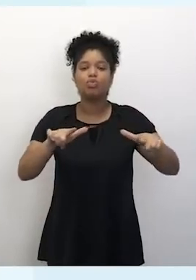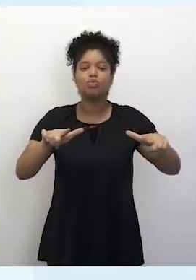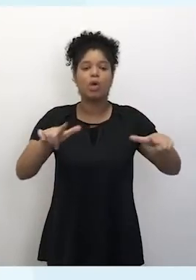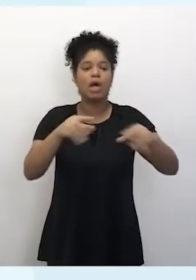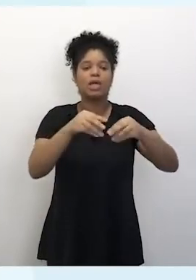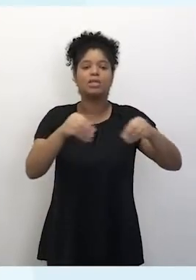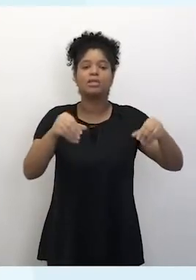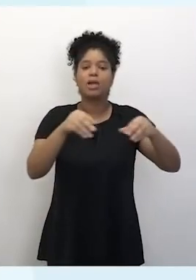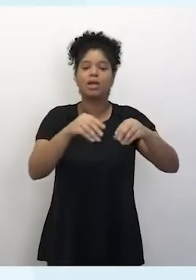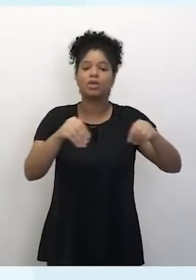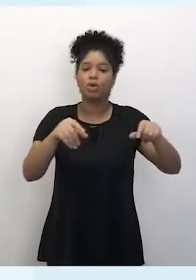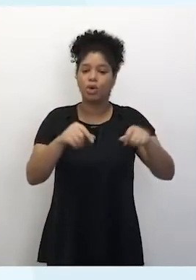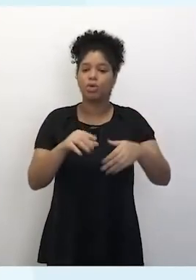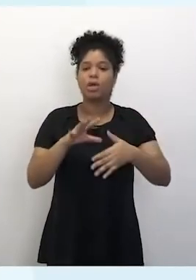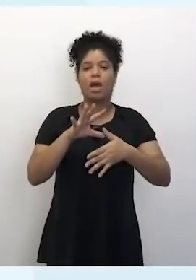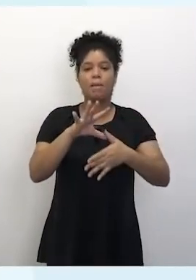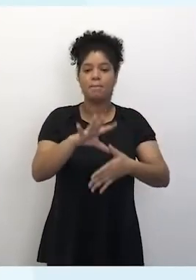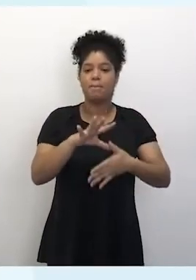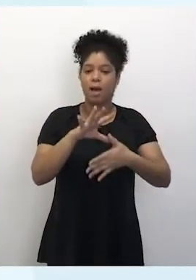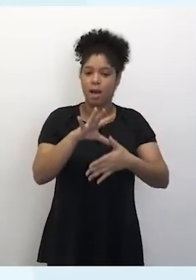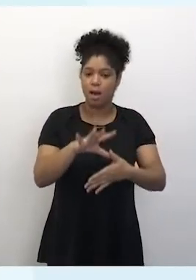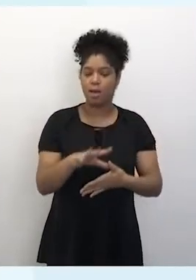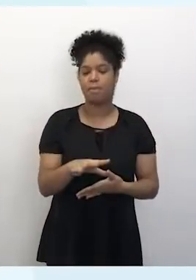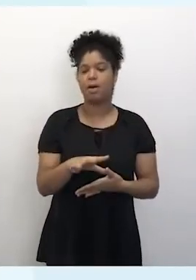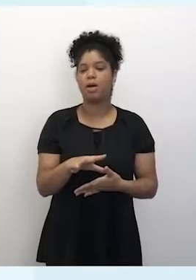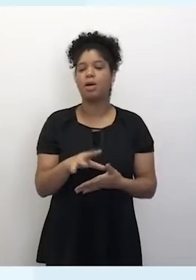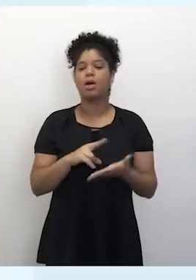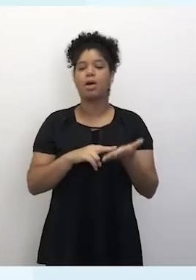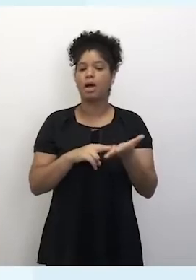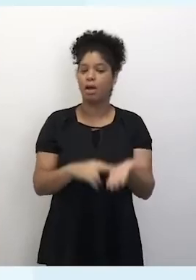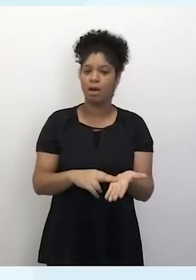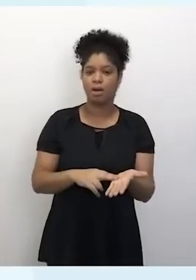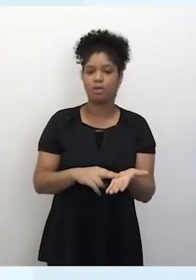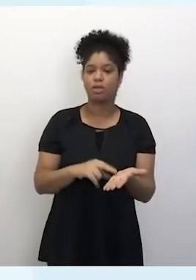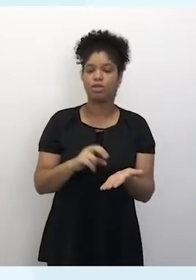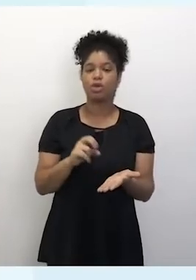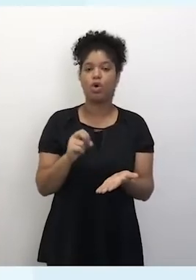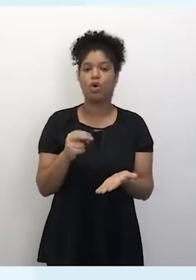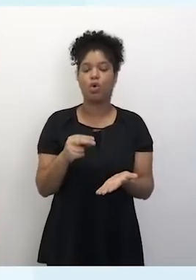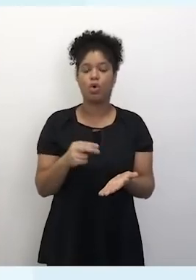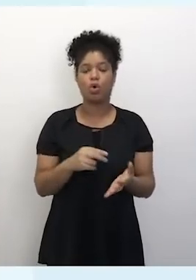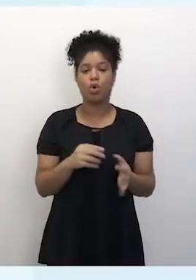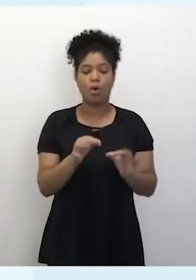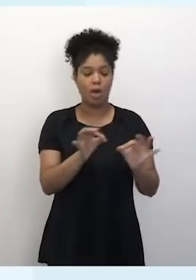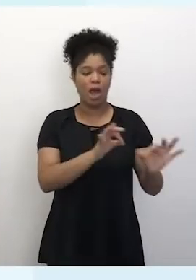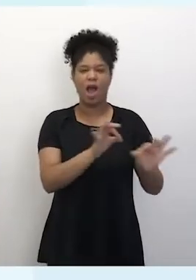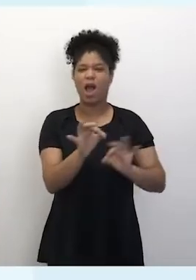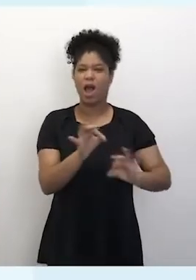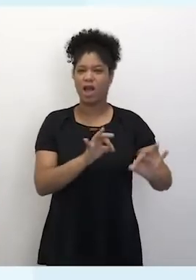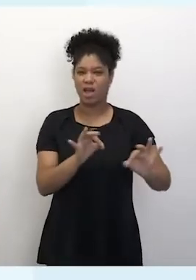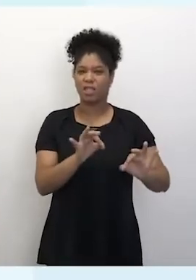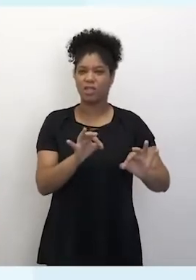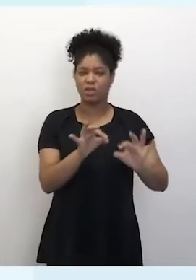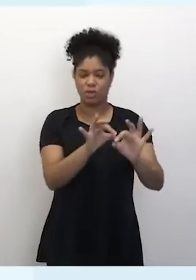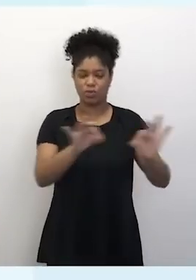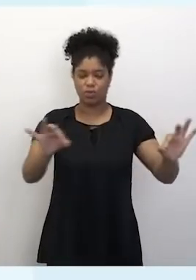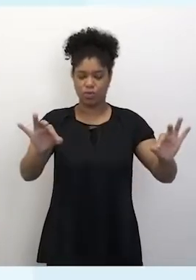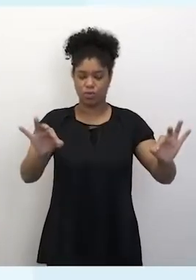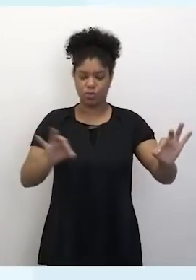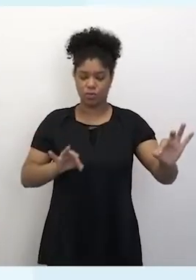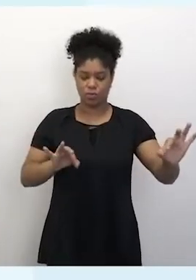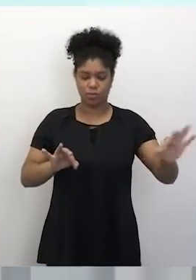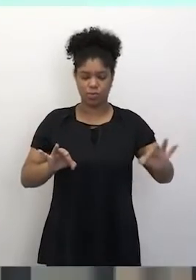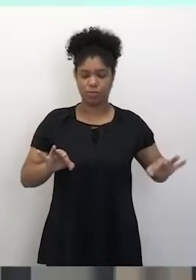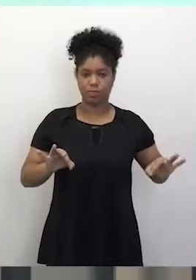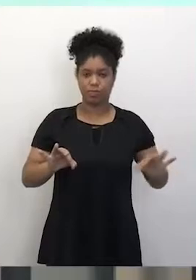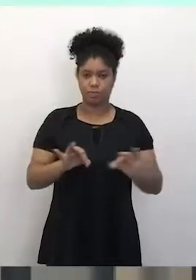toda a superfície terrestre ou de parte desta, apresentada aí por meio de mapas, cartas ou plantas. Então